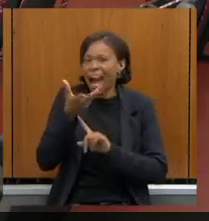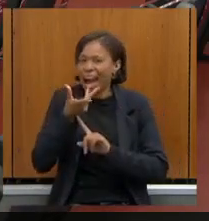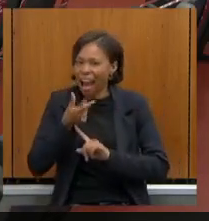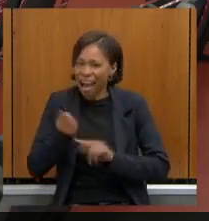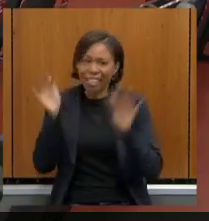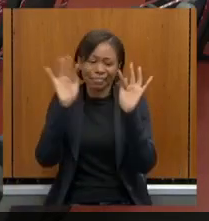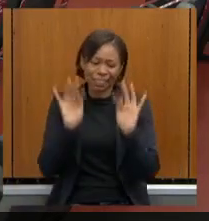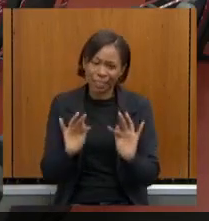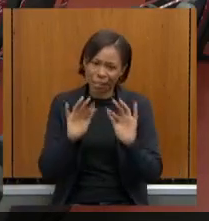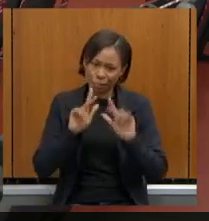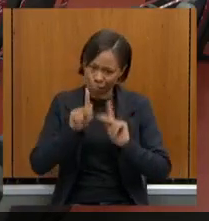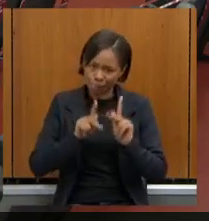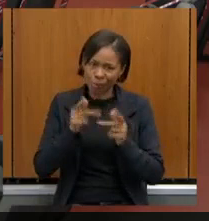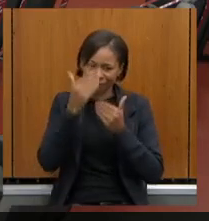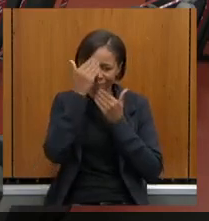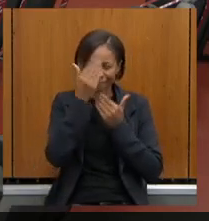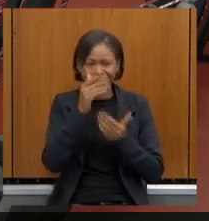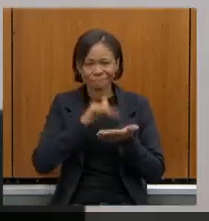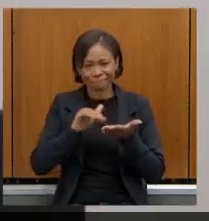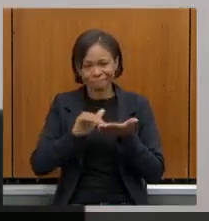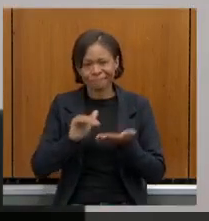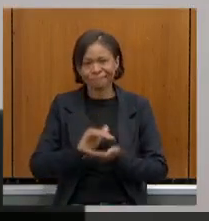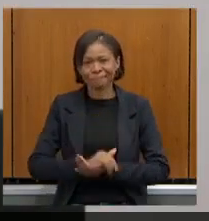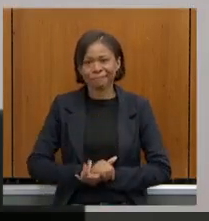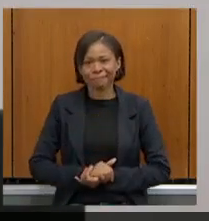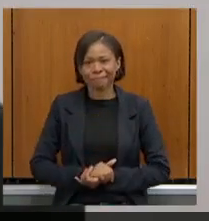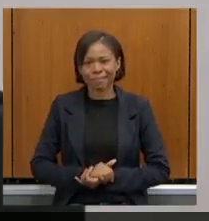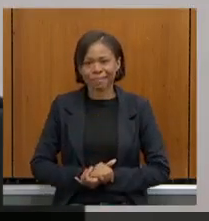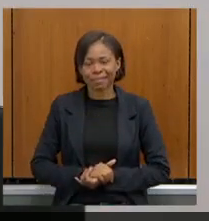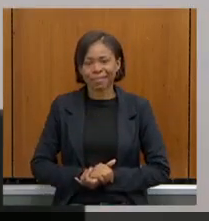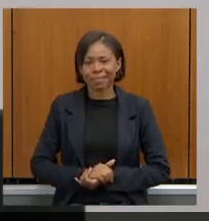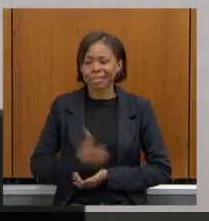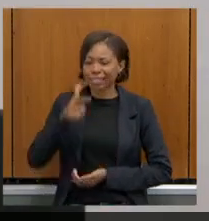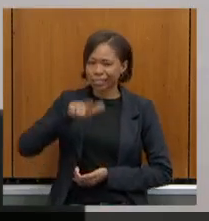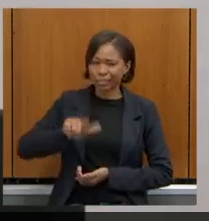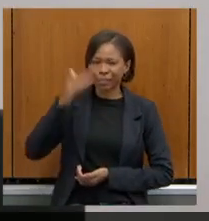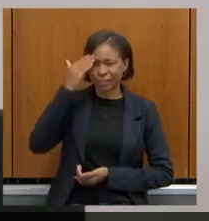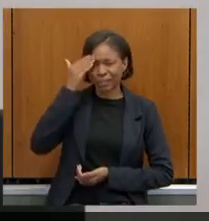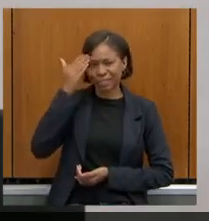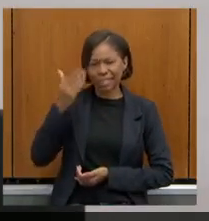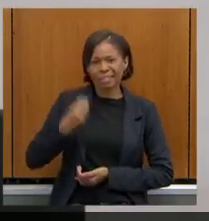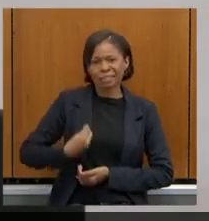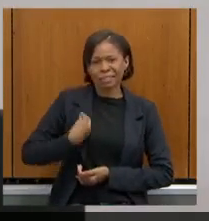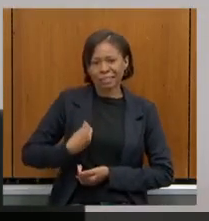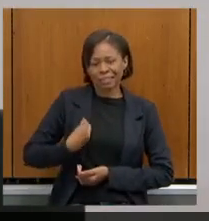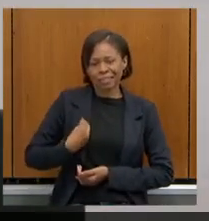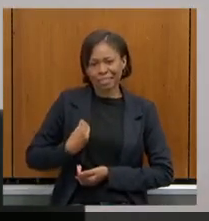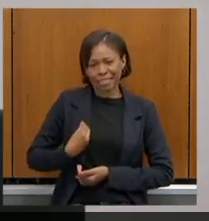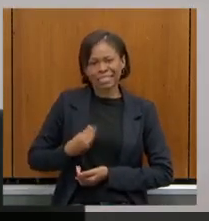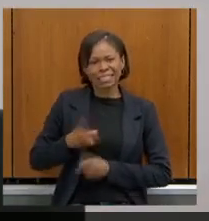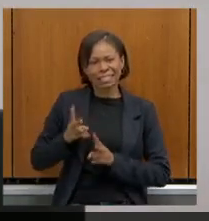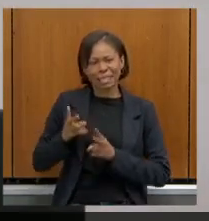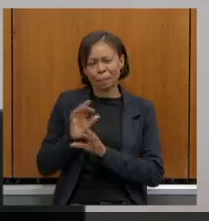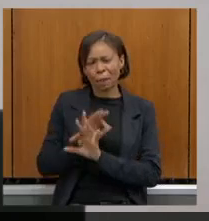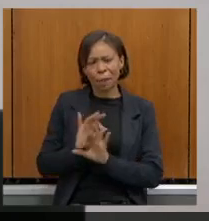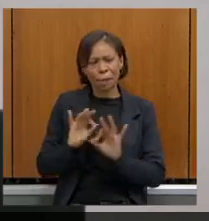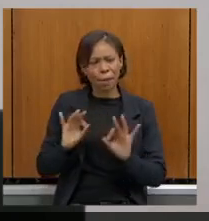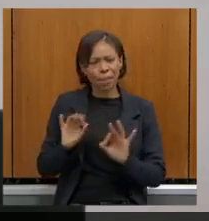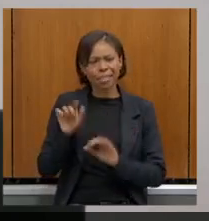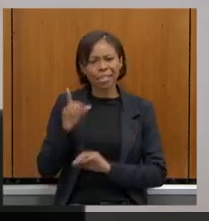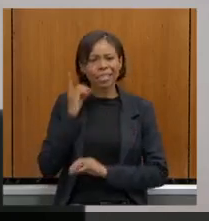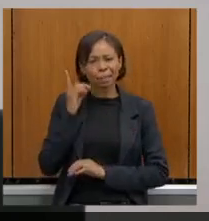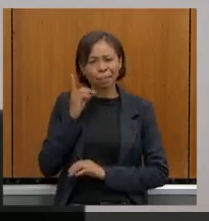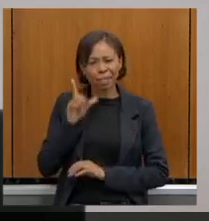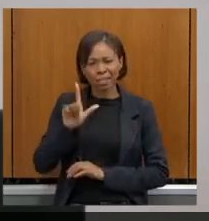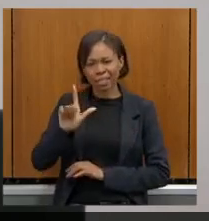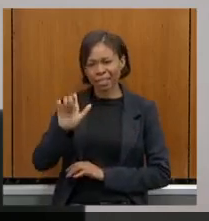secretário agradeço mais uma vez a participação aí sempre brilhante da deputada